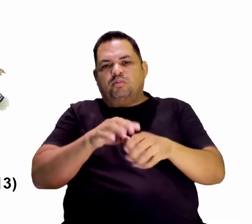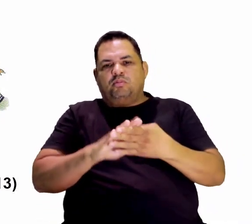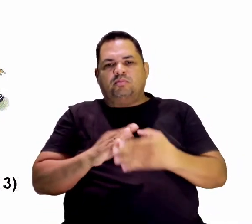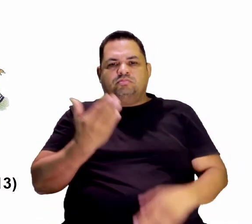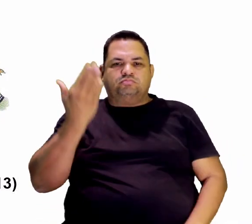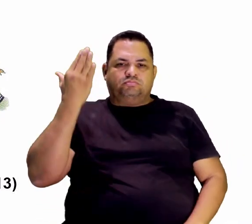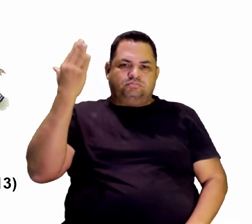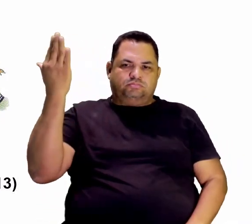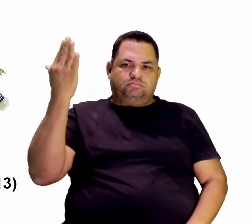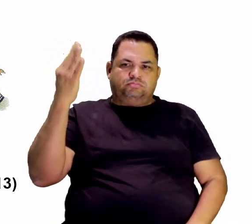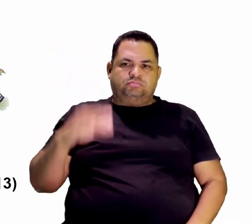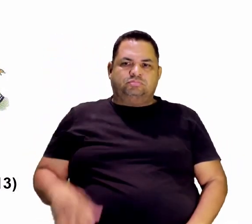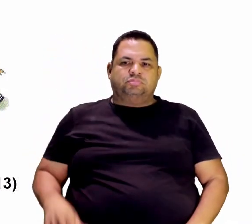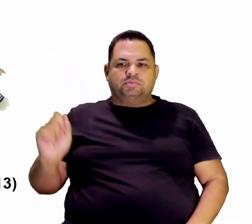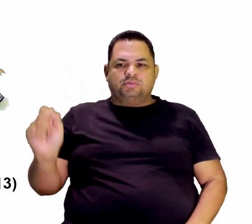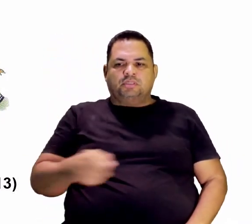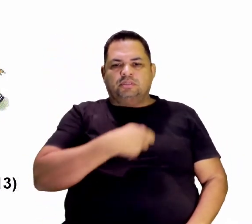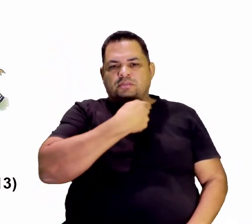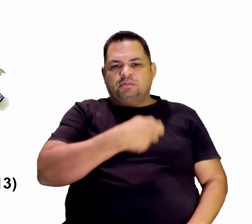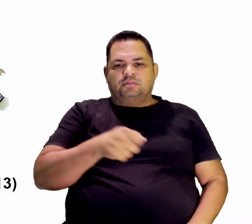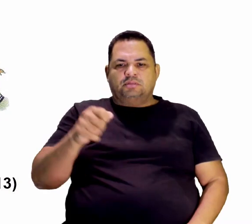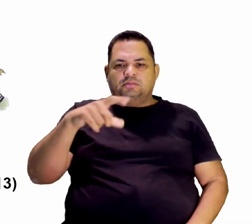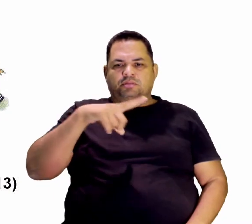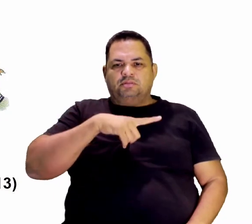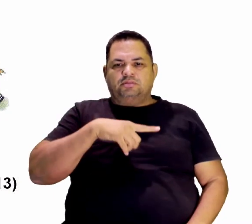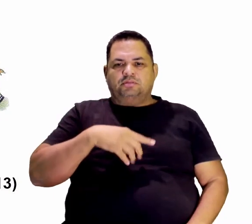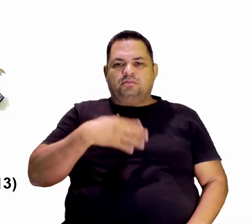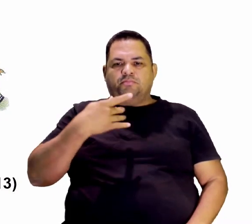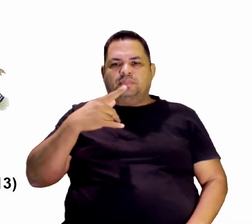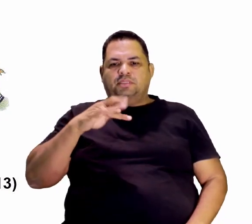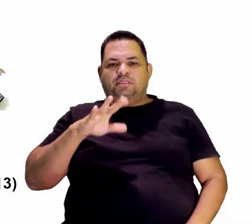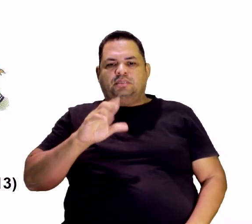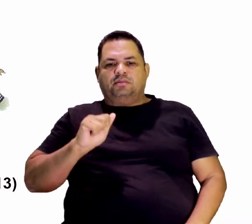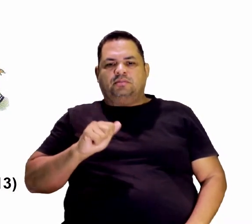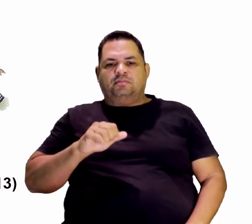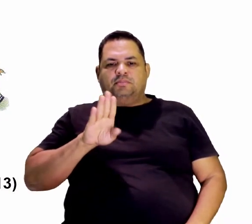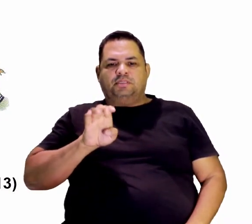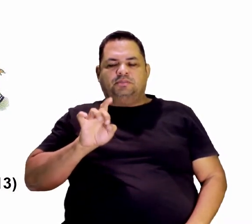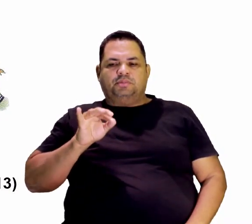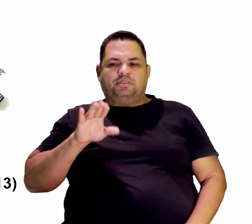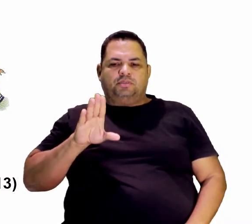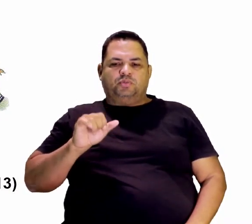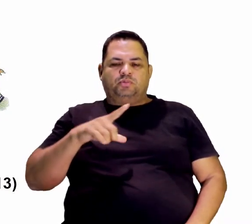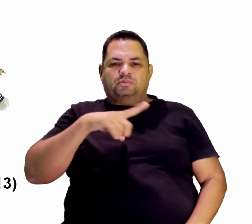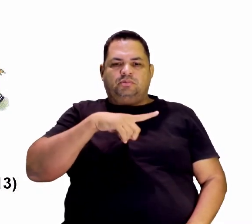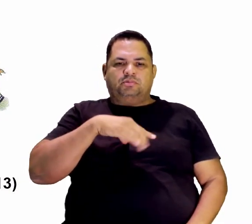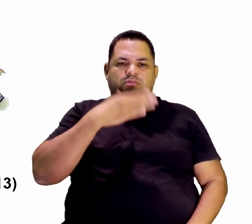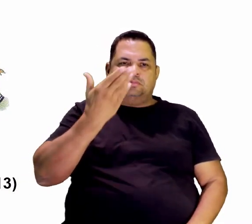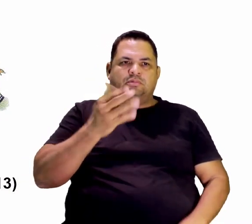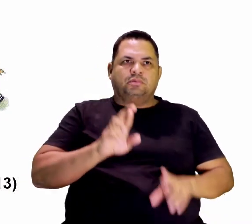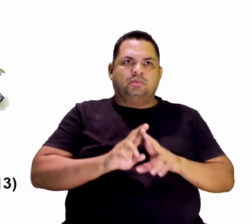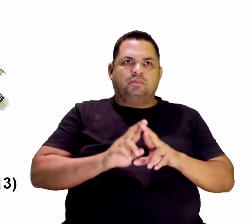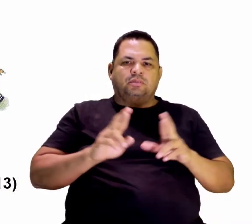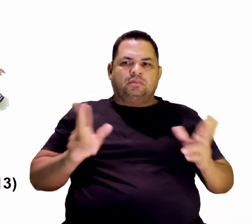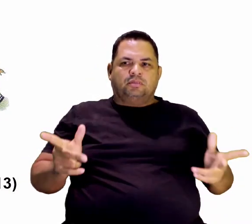nível competitivo, seja no nível recreativo, mas eles são esportes básicos comuns,